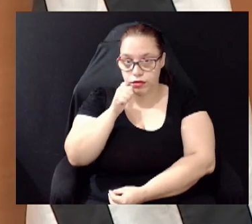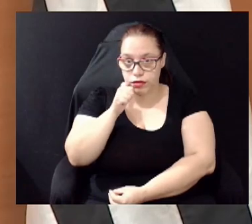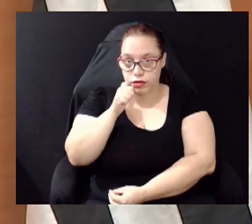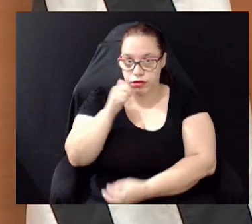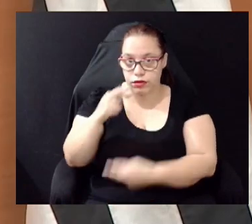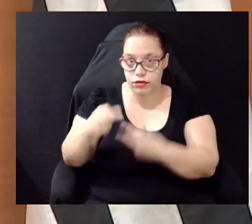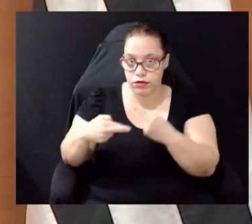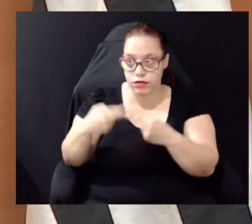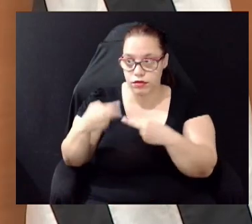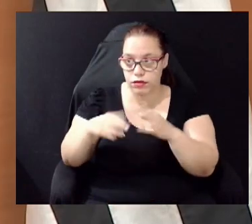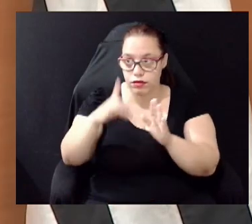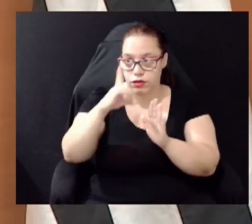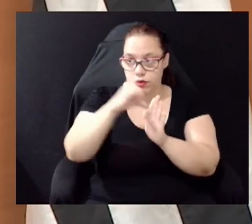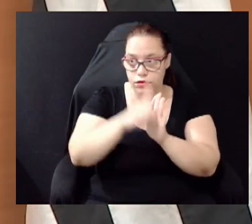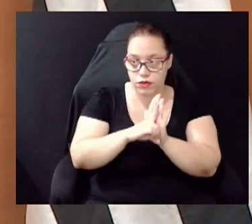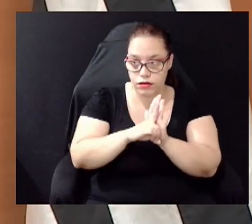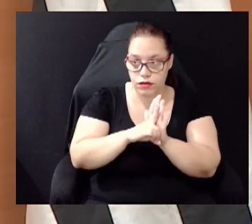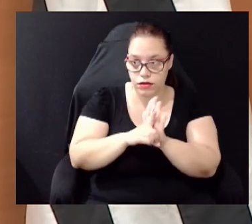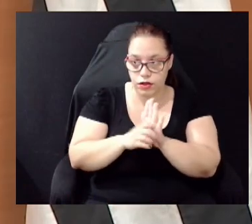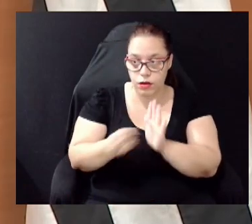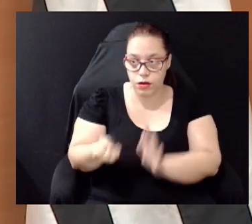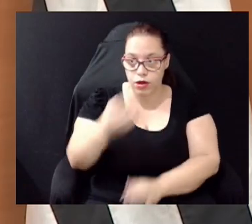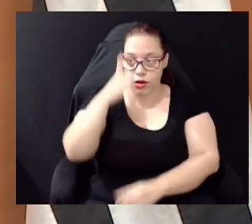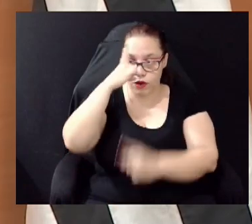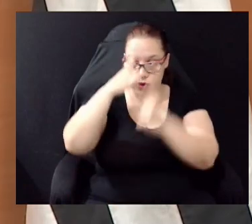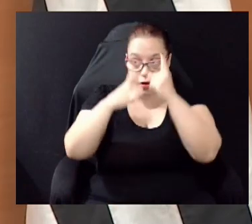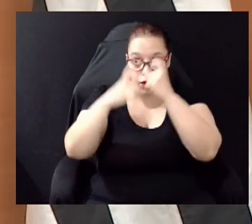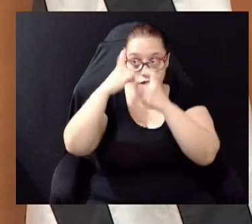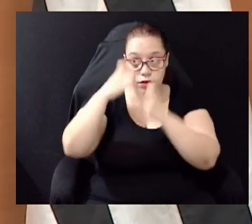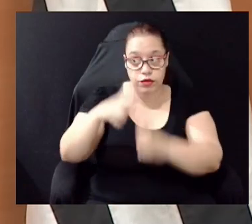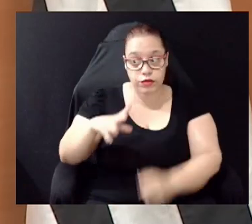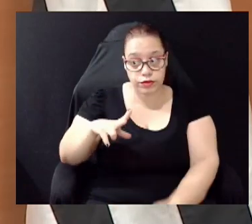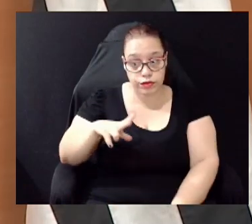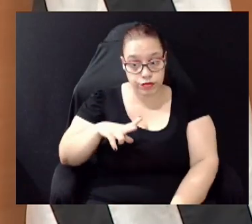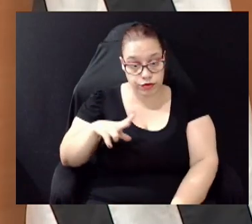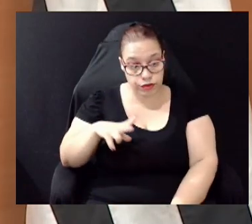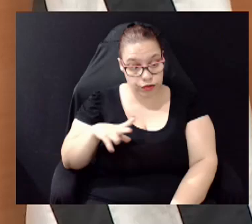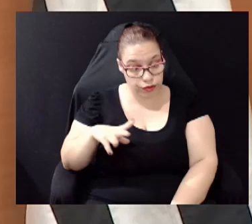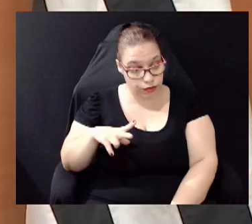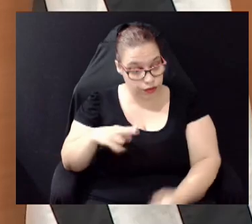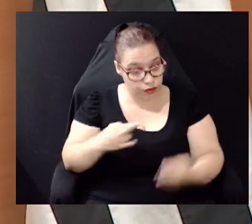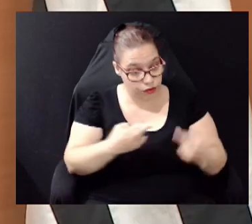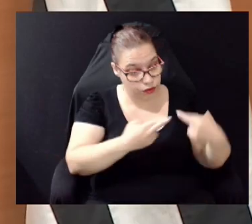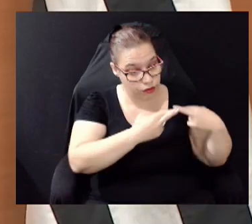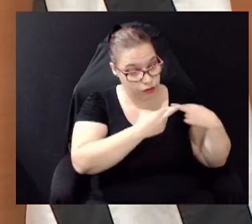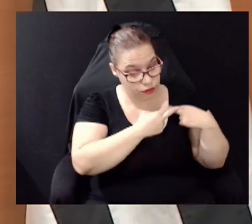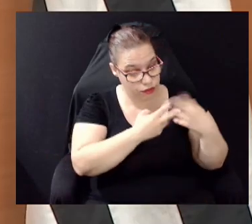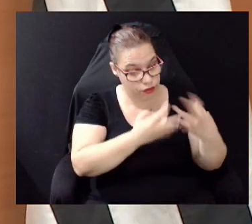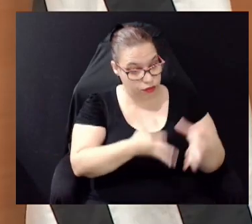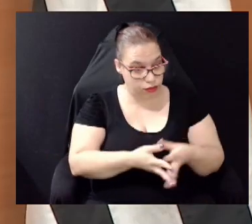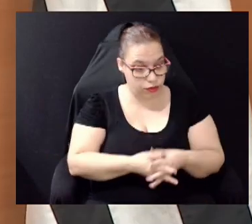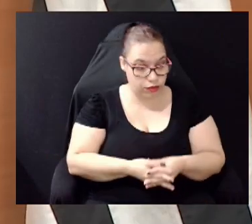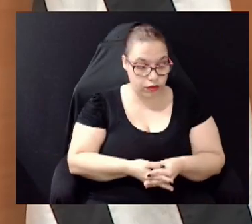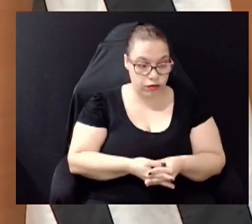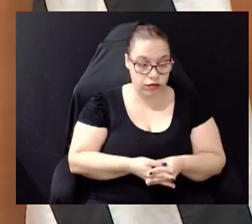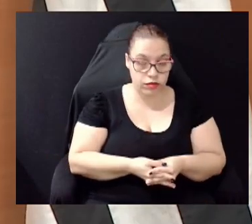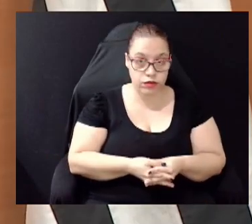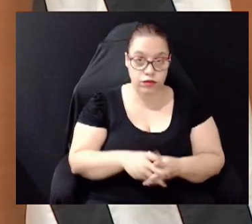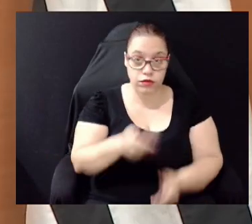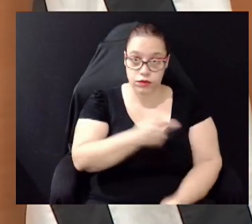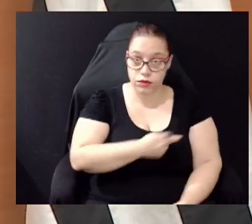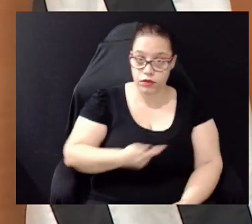direito a sofrer uma nova violência. Isso é uma particularidade que vai responsabilizar mais a gente. A gente está falando de um governo Dário que está